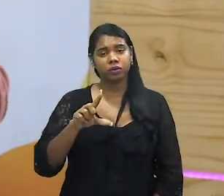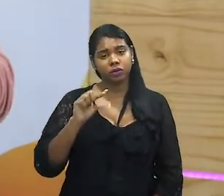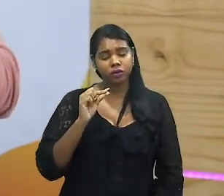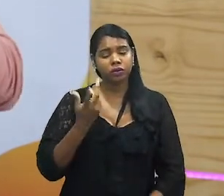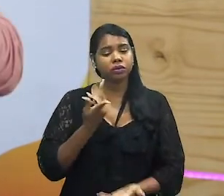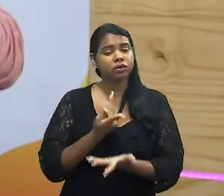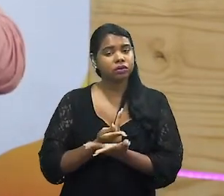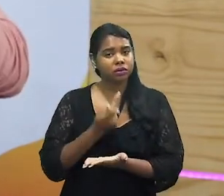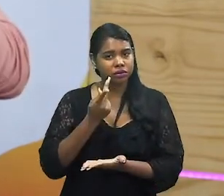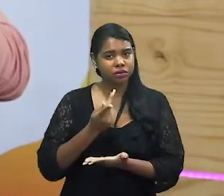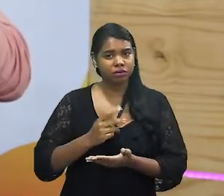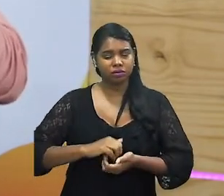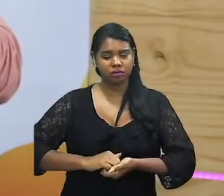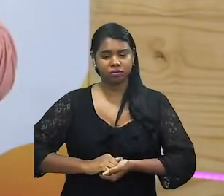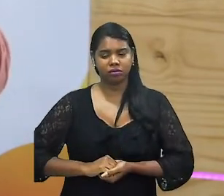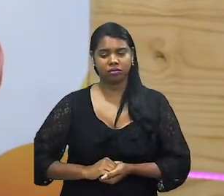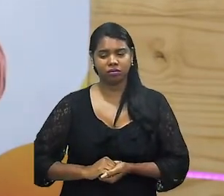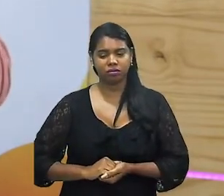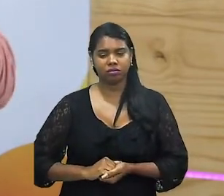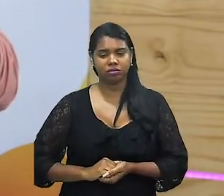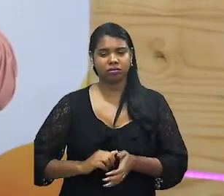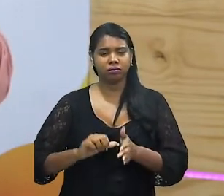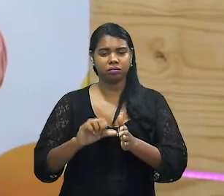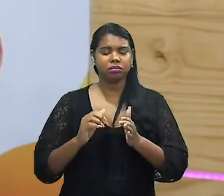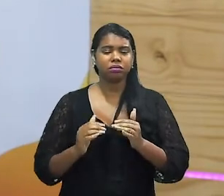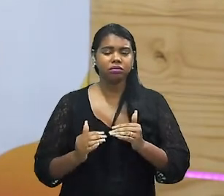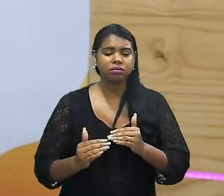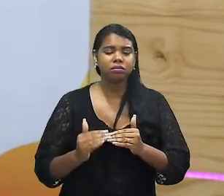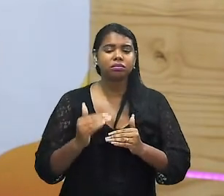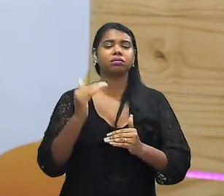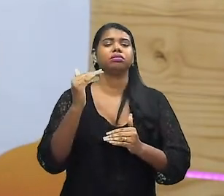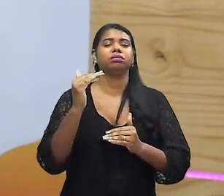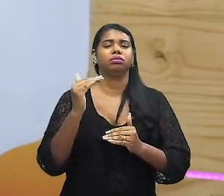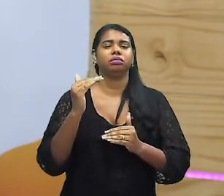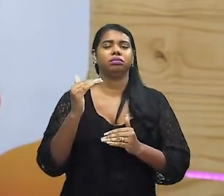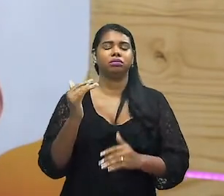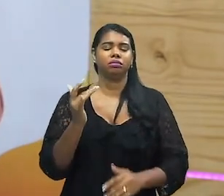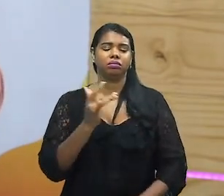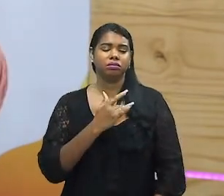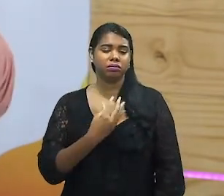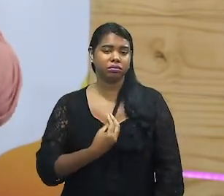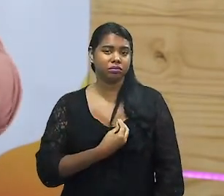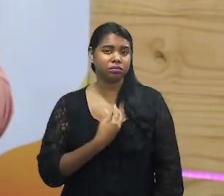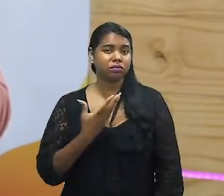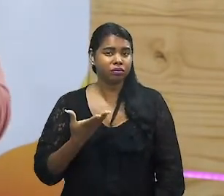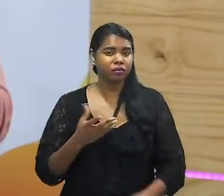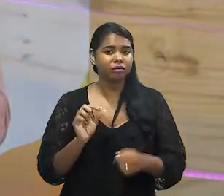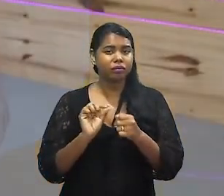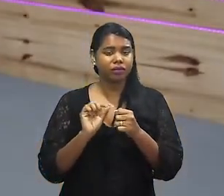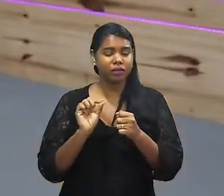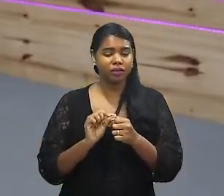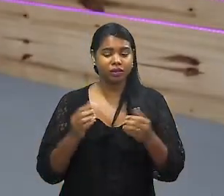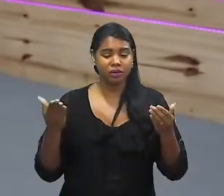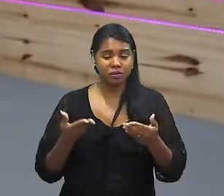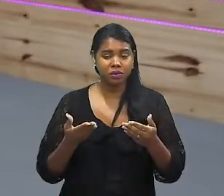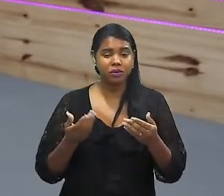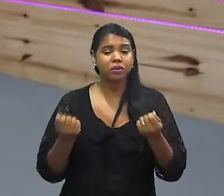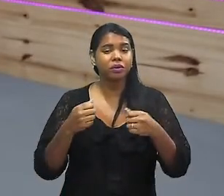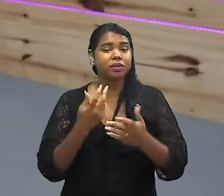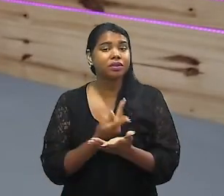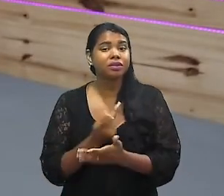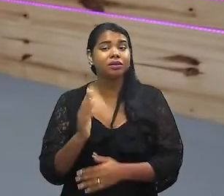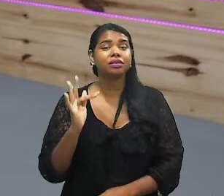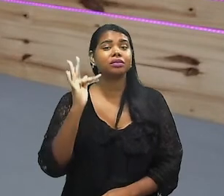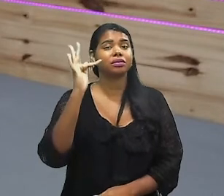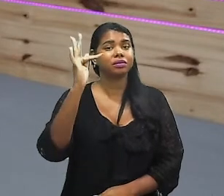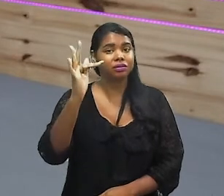né? Sobre essa ação de antecipar de forma operatória aquilo que a gente faz no presente e o que é que pode acontecer a